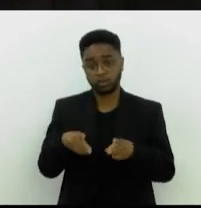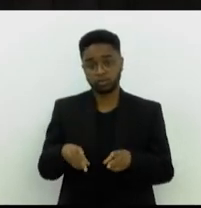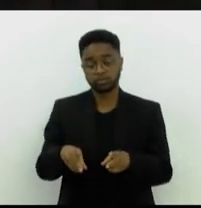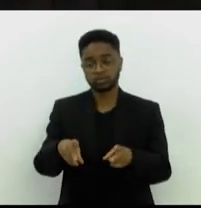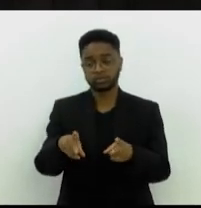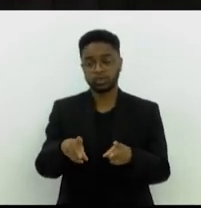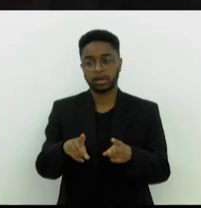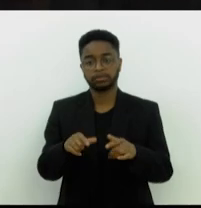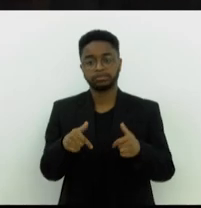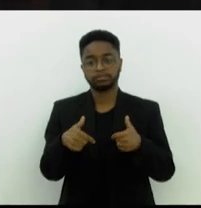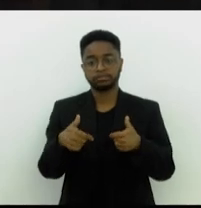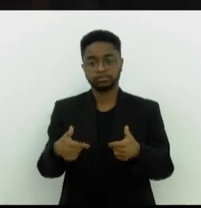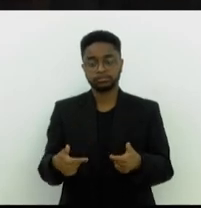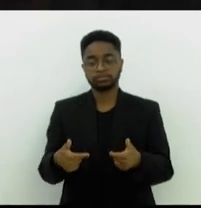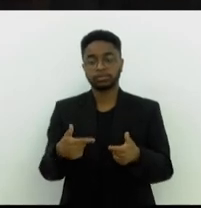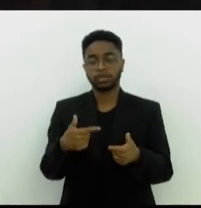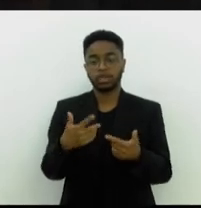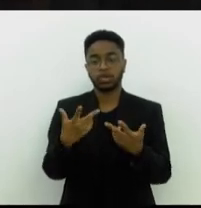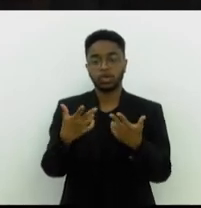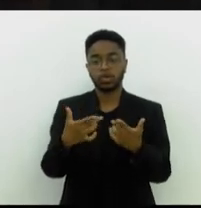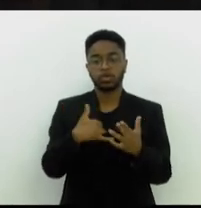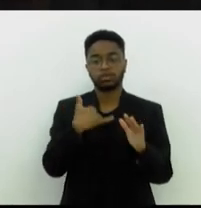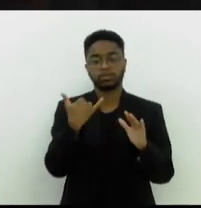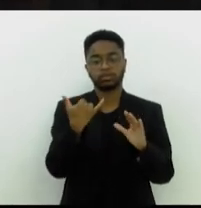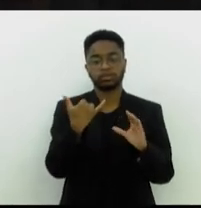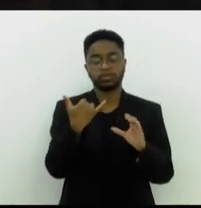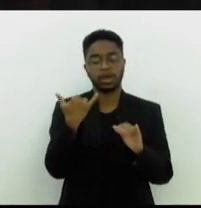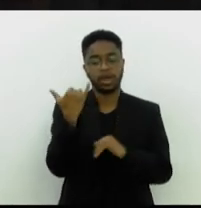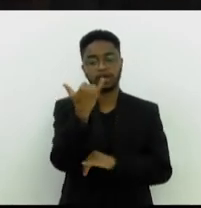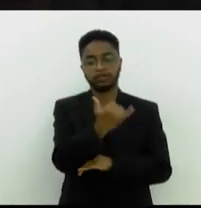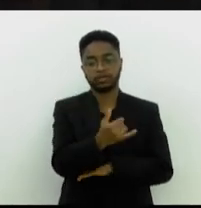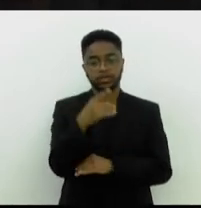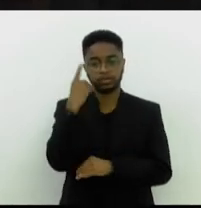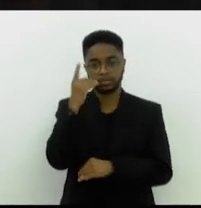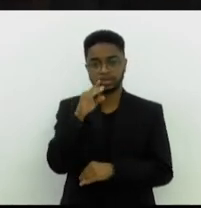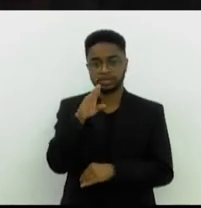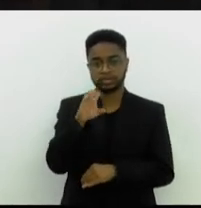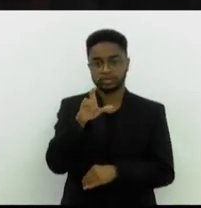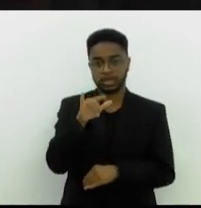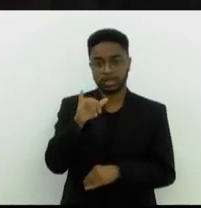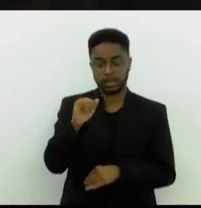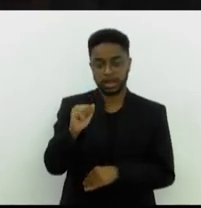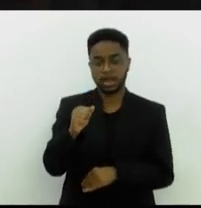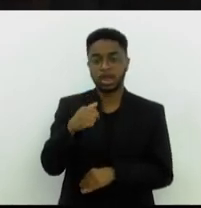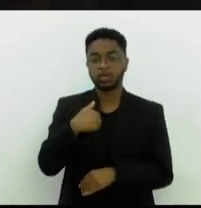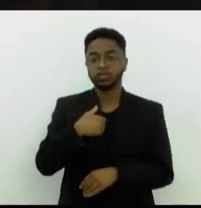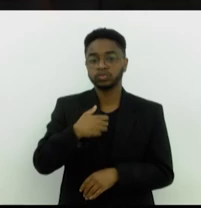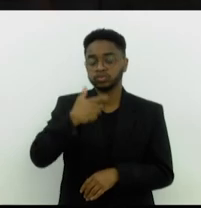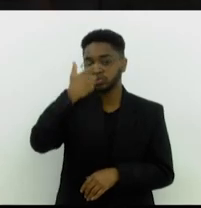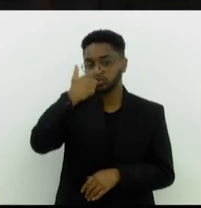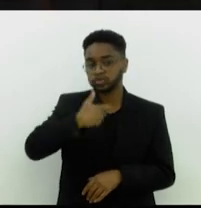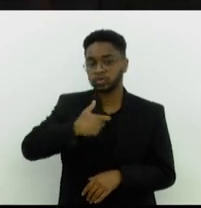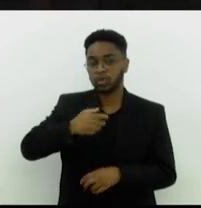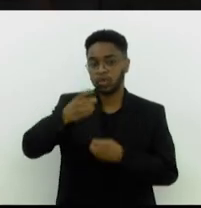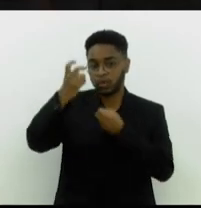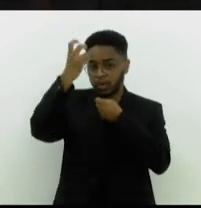pouco com a deputada Célia Jordão, eu sou um capricorniano,